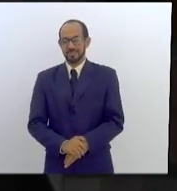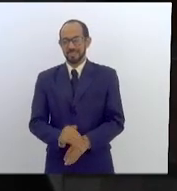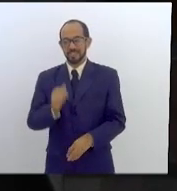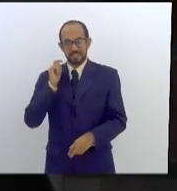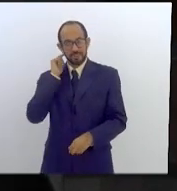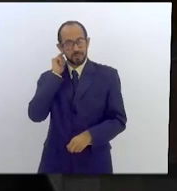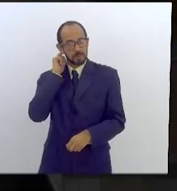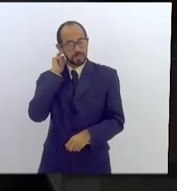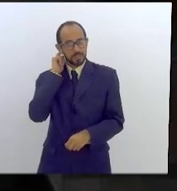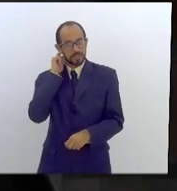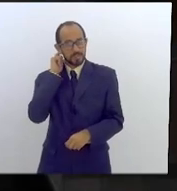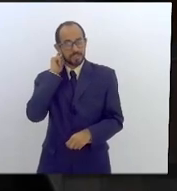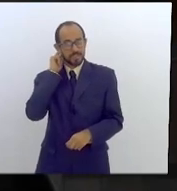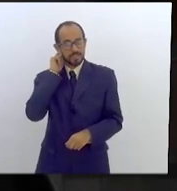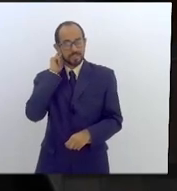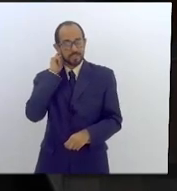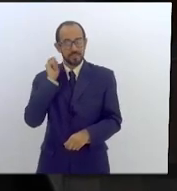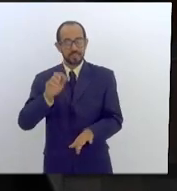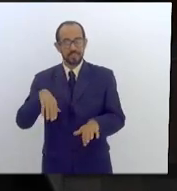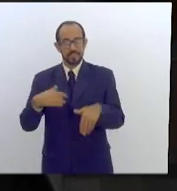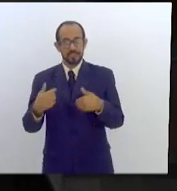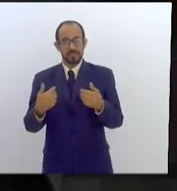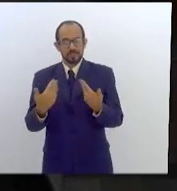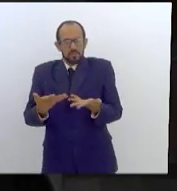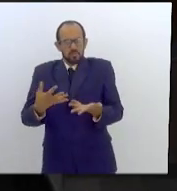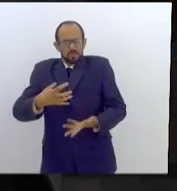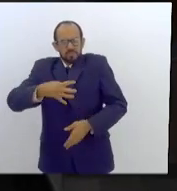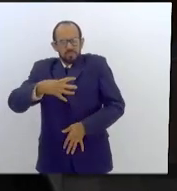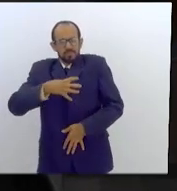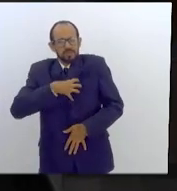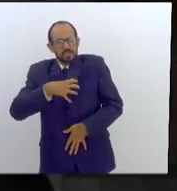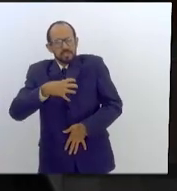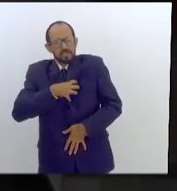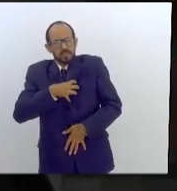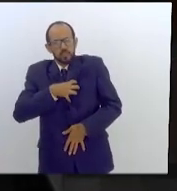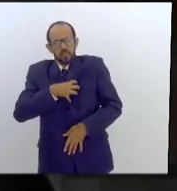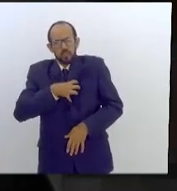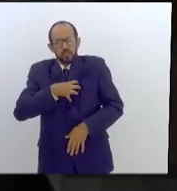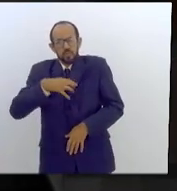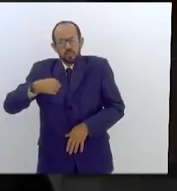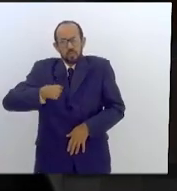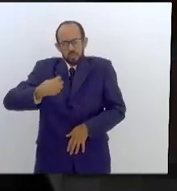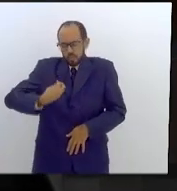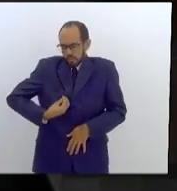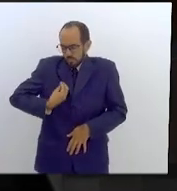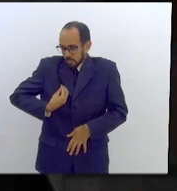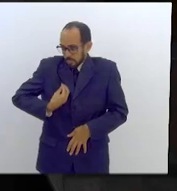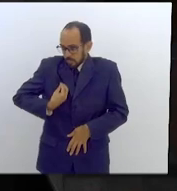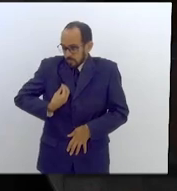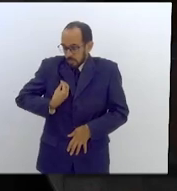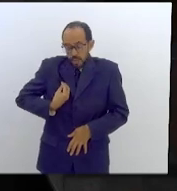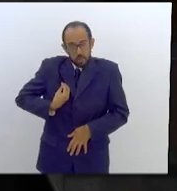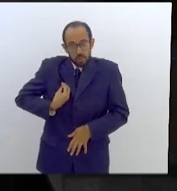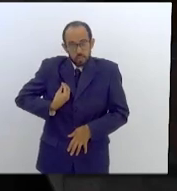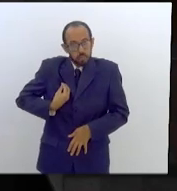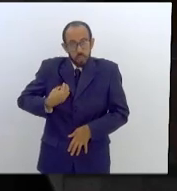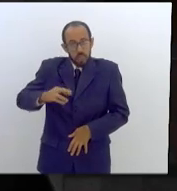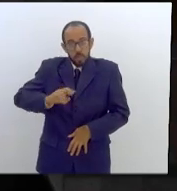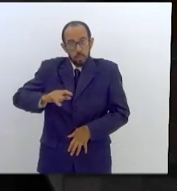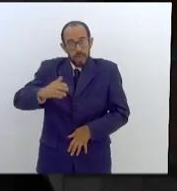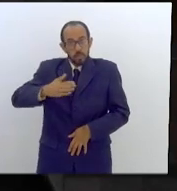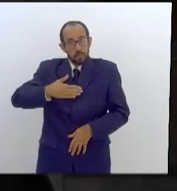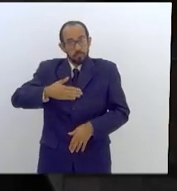Às vezes tenho a sensação que eu tô vivendo fora do meu tempo